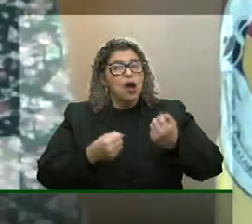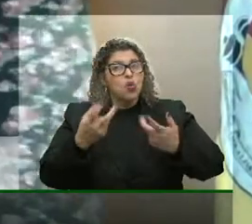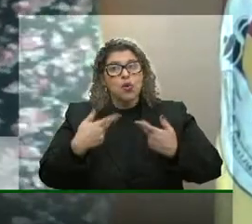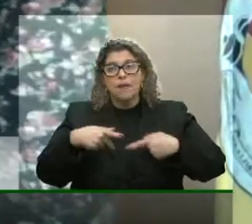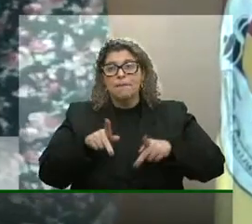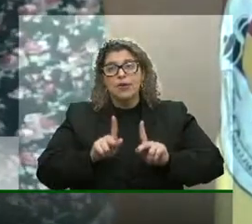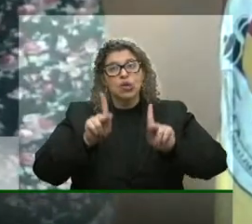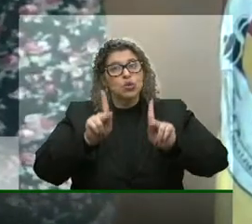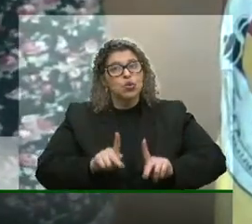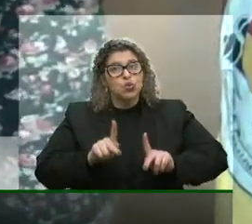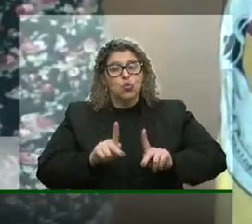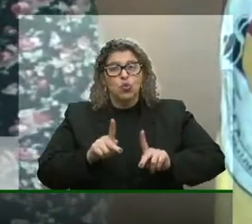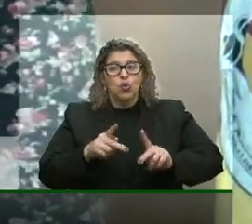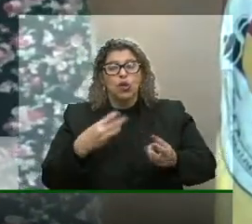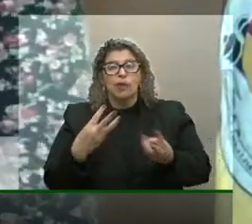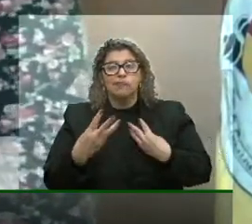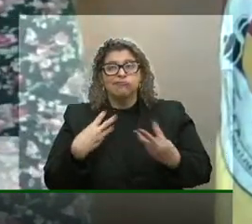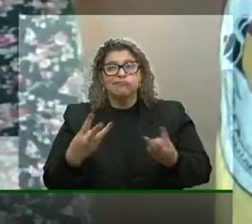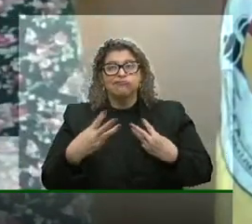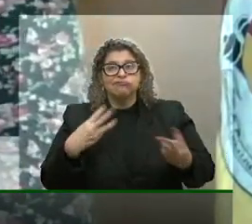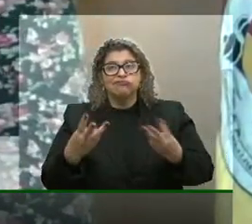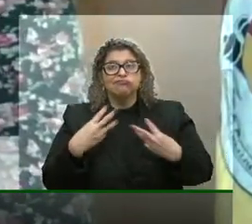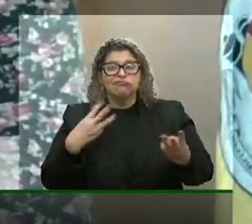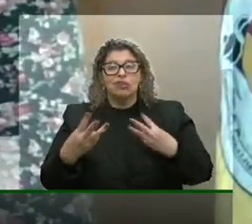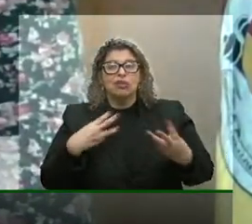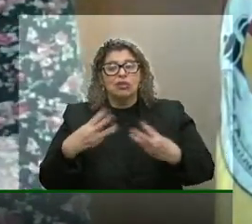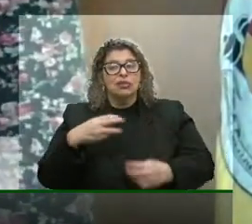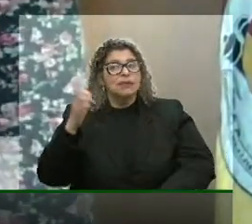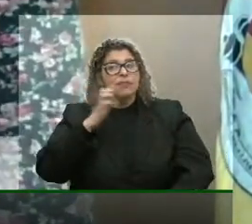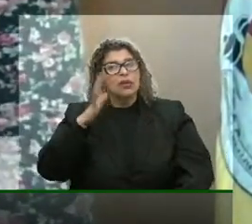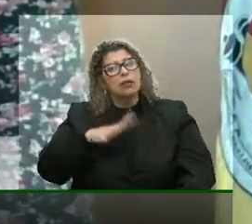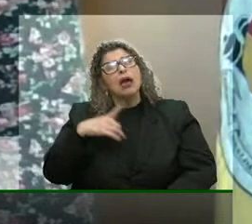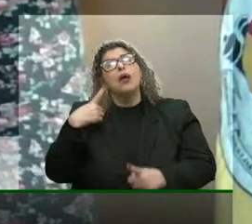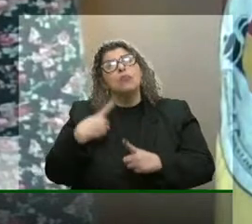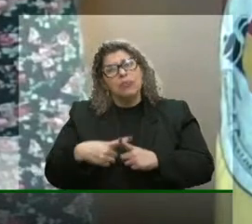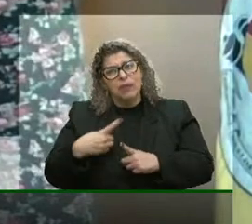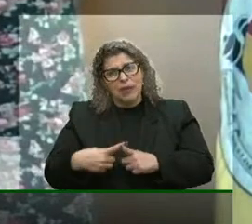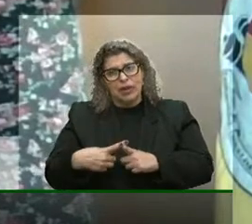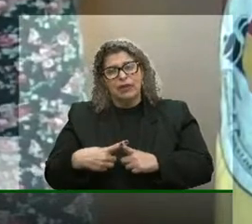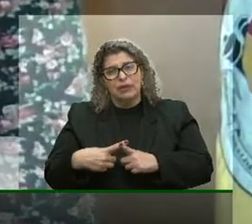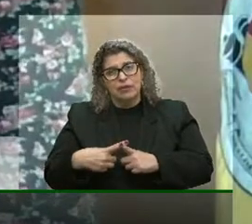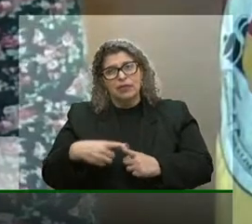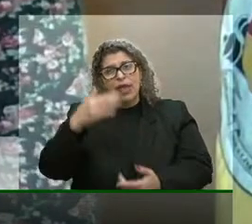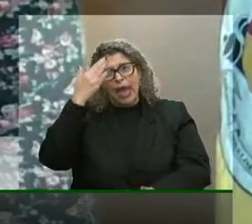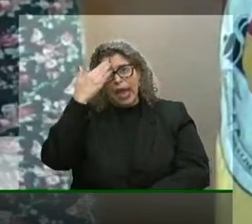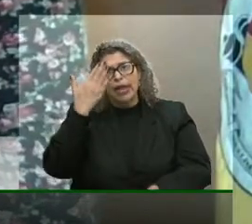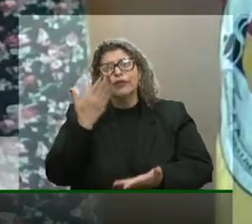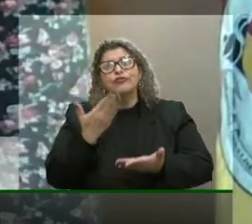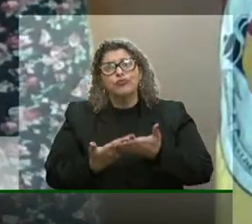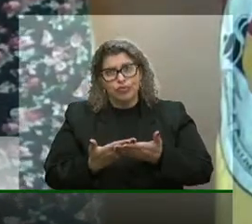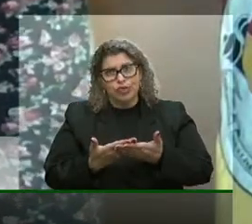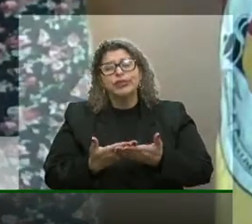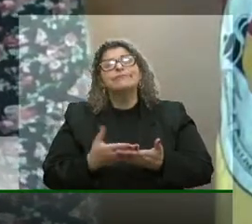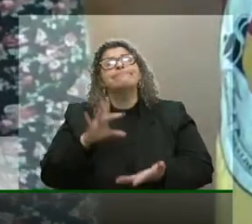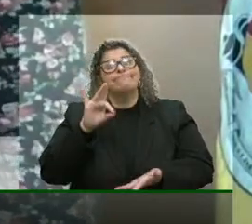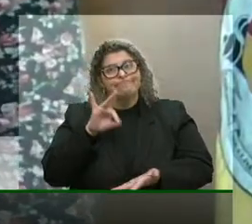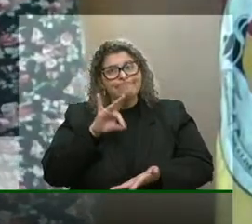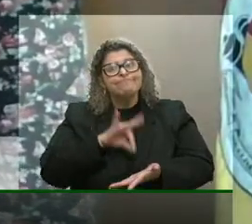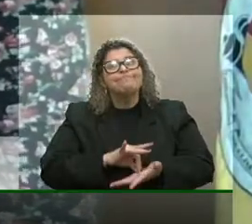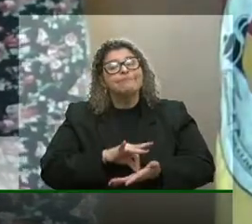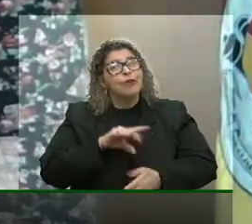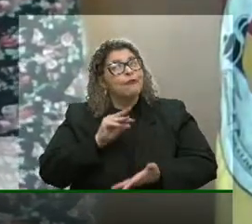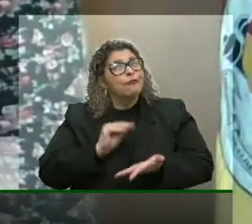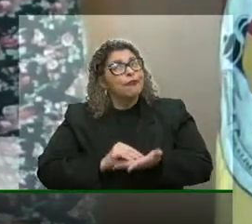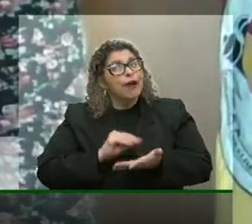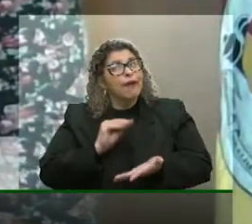pessoas nas vias e rodovias brasileiras. E por que será? Acredito piamente que